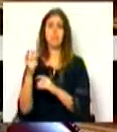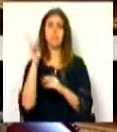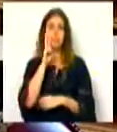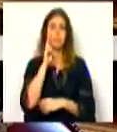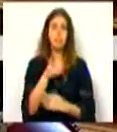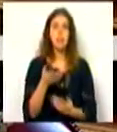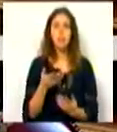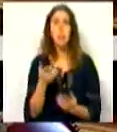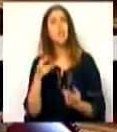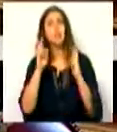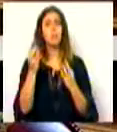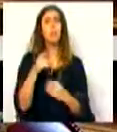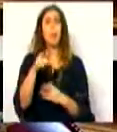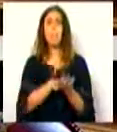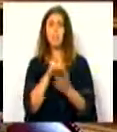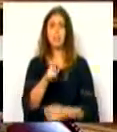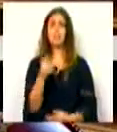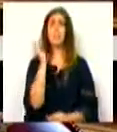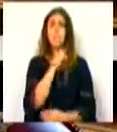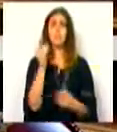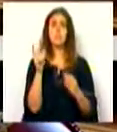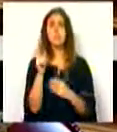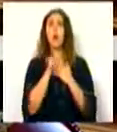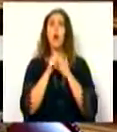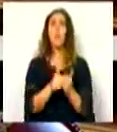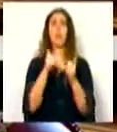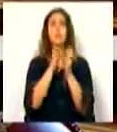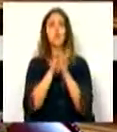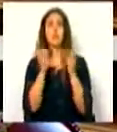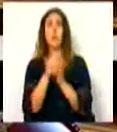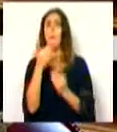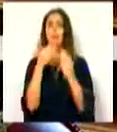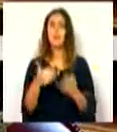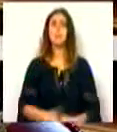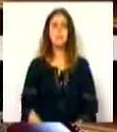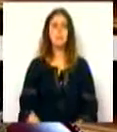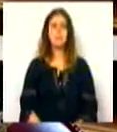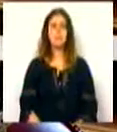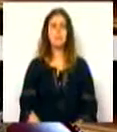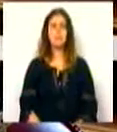ultraperiferia. Esperamos, pois, que esta nossa proposta possa ser também acompanhada por todos os partidos. Muito obrigada.